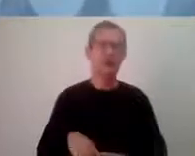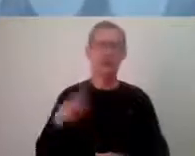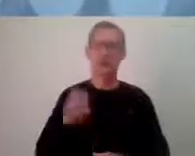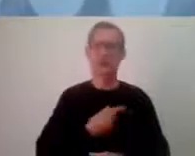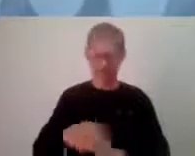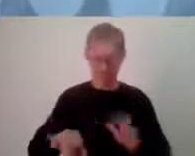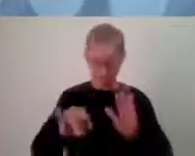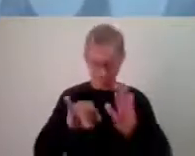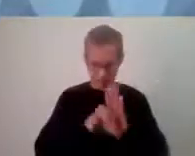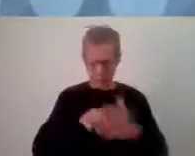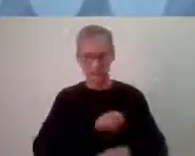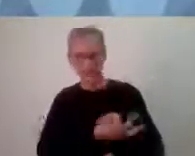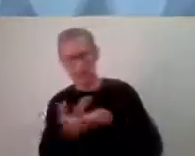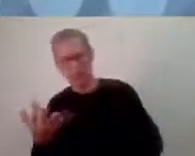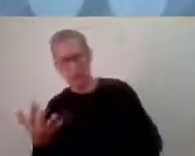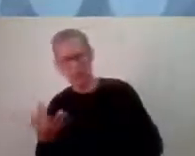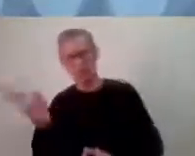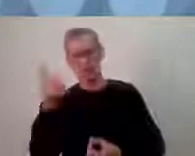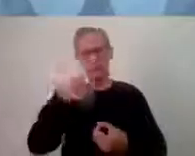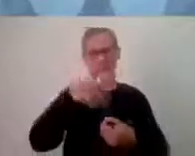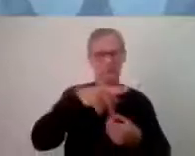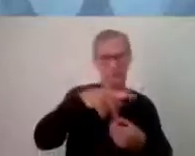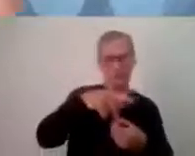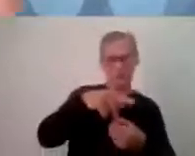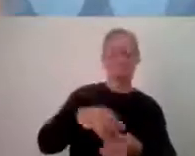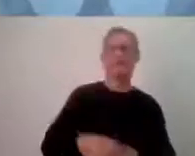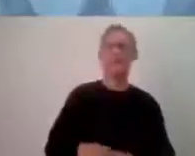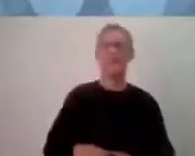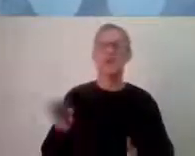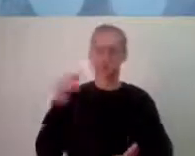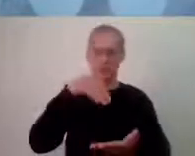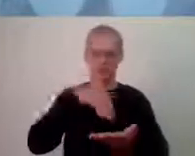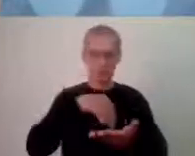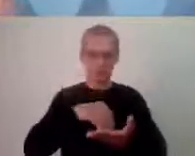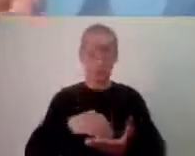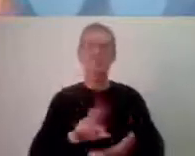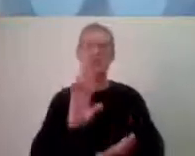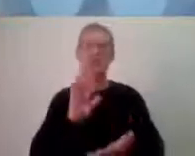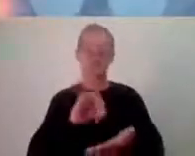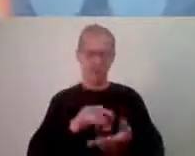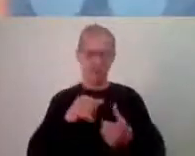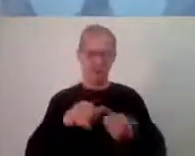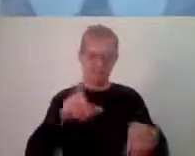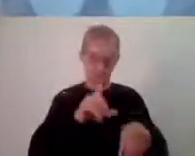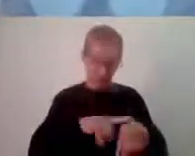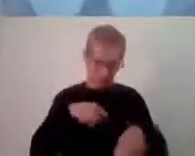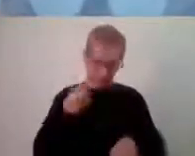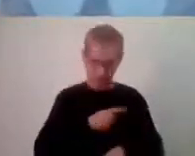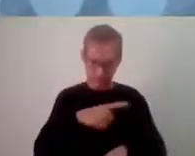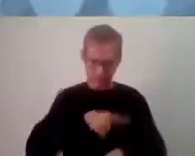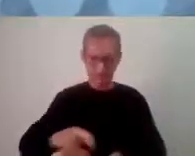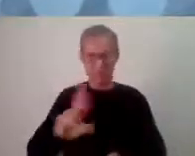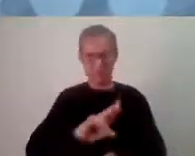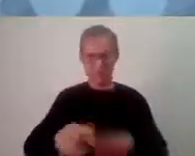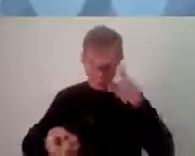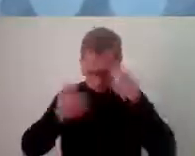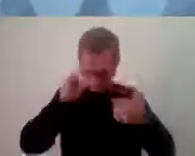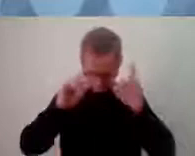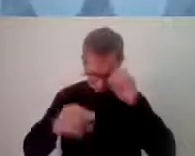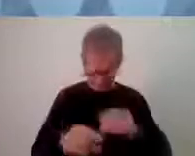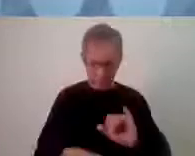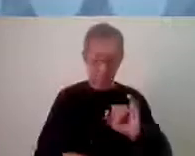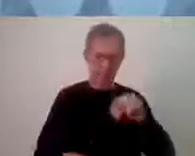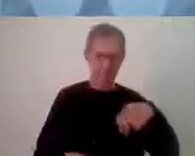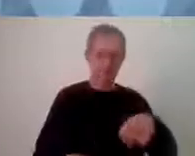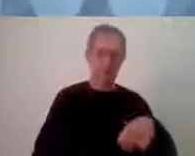gente saber essa quantidade de petróleo no modelo real, nesse período de tempo, a gente pode utilizar a ideia de